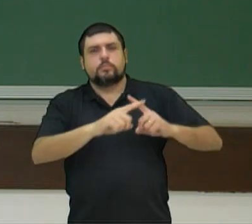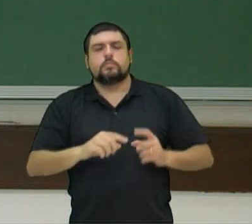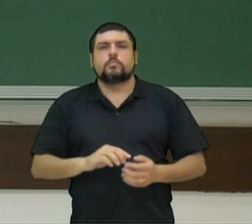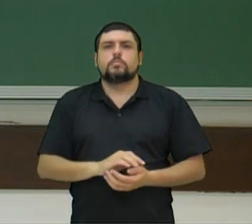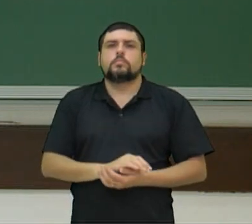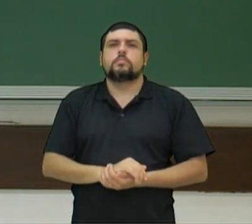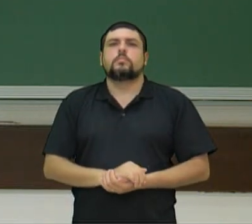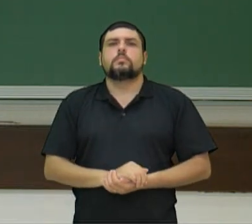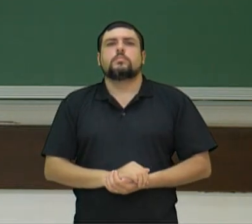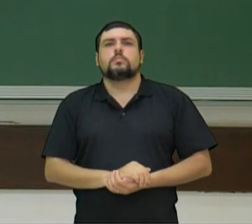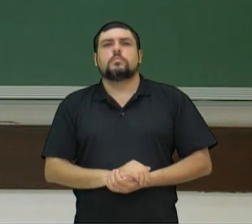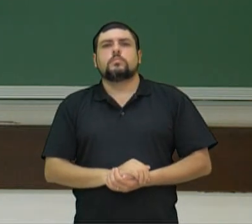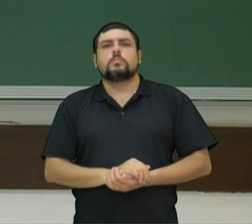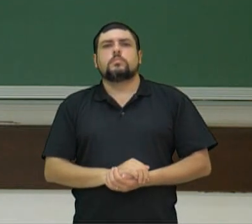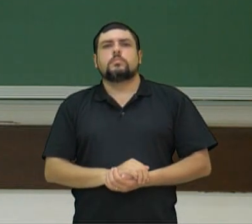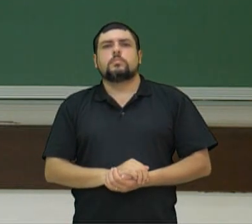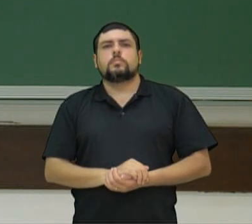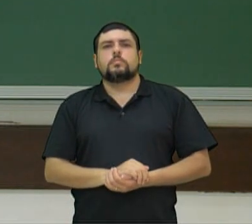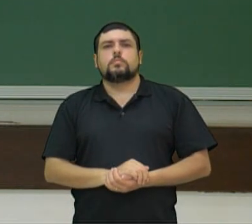sincronizado.